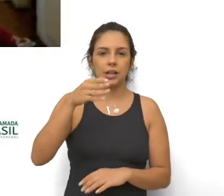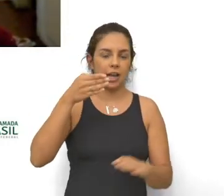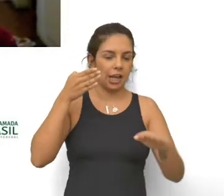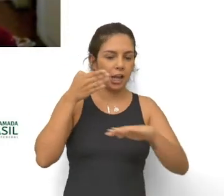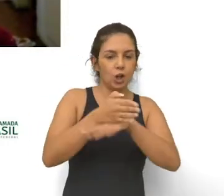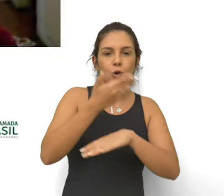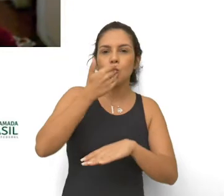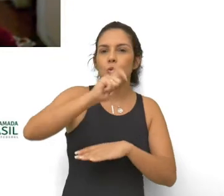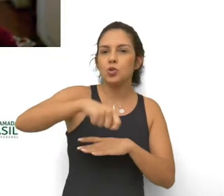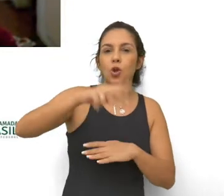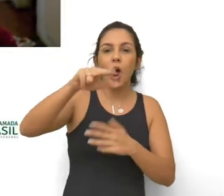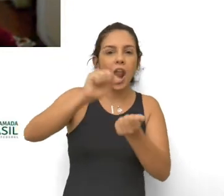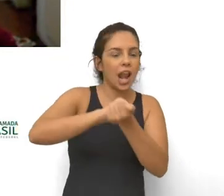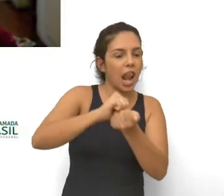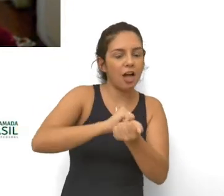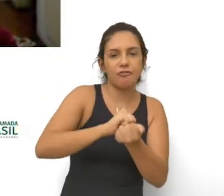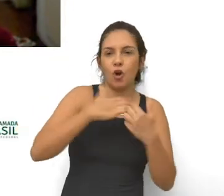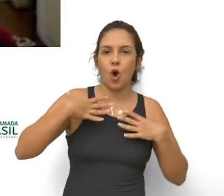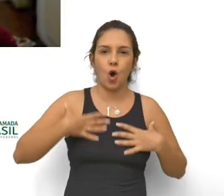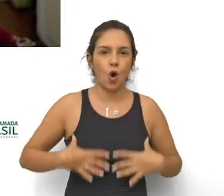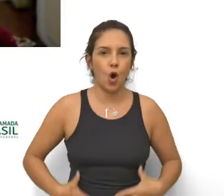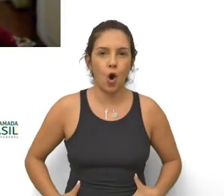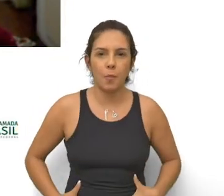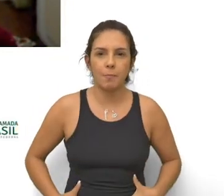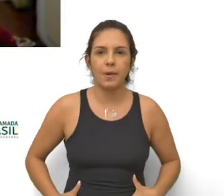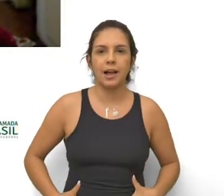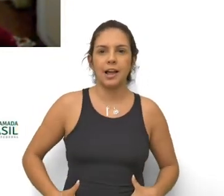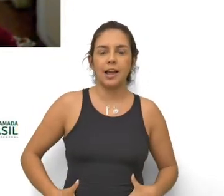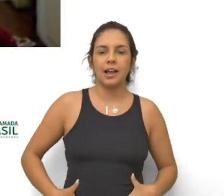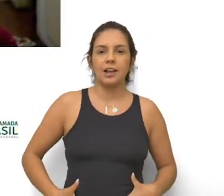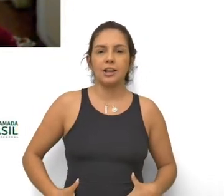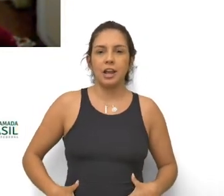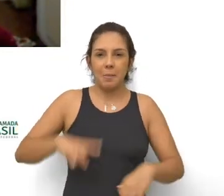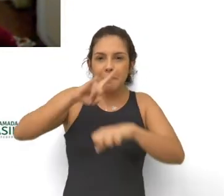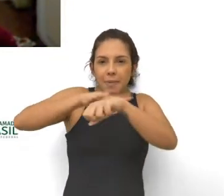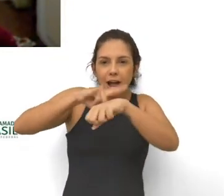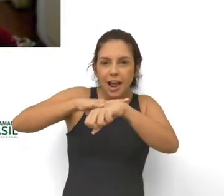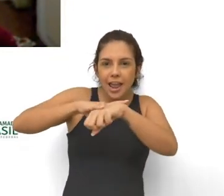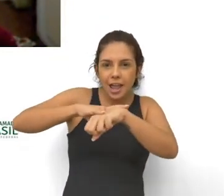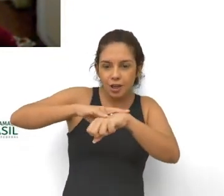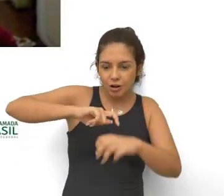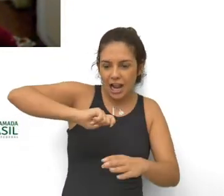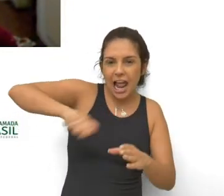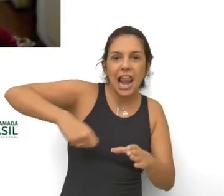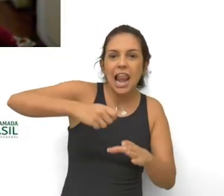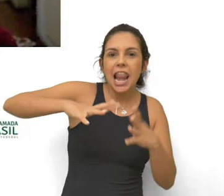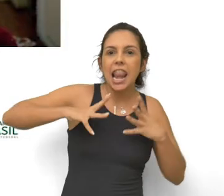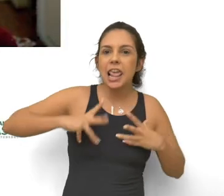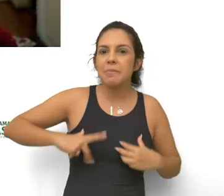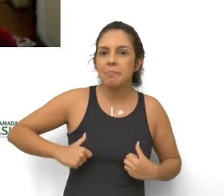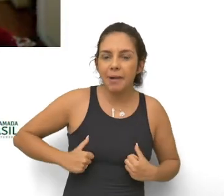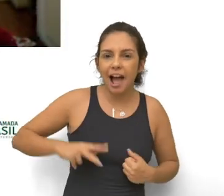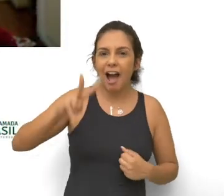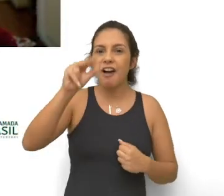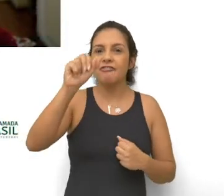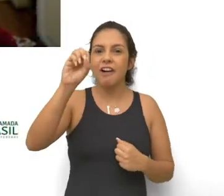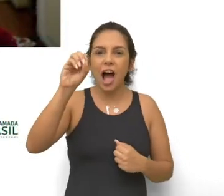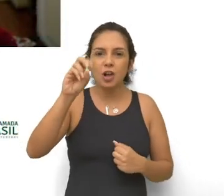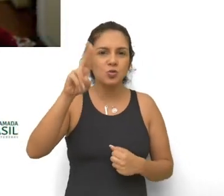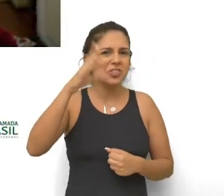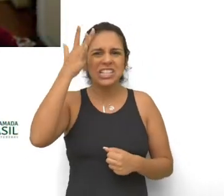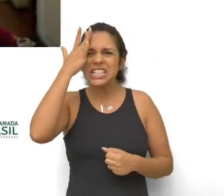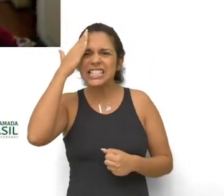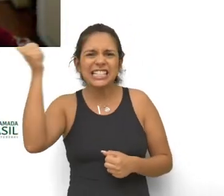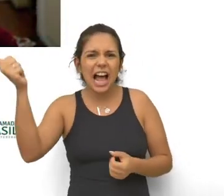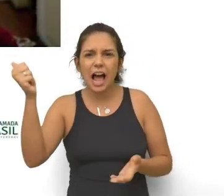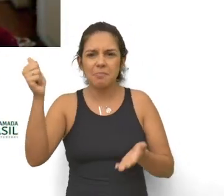cozinha para lavar roupa, limpar privado, então. Eu nem lembro assim, de amigos que limparam. Eu morei sozinho,